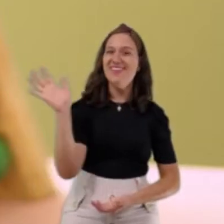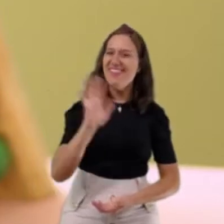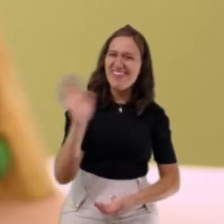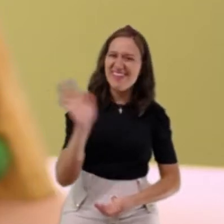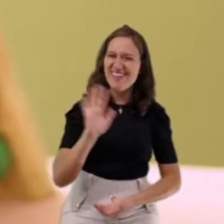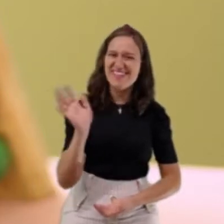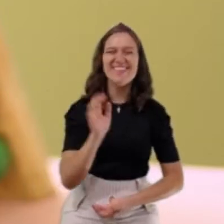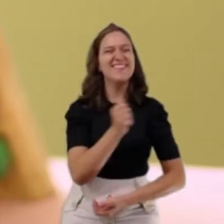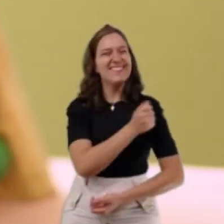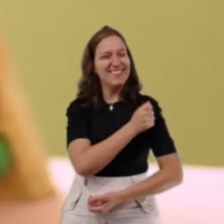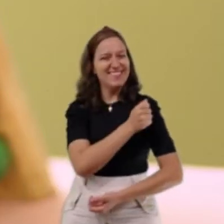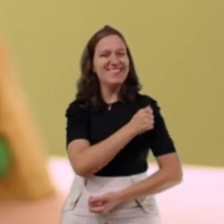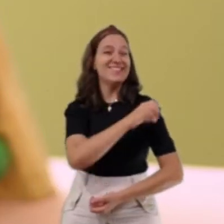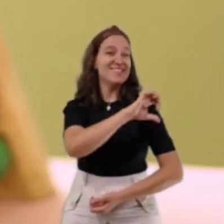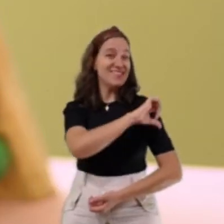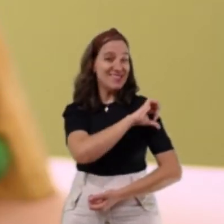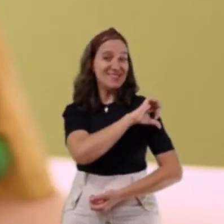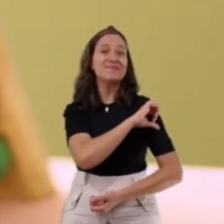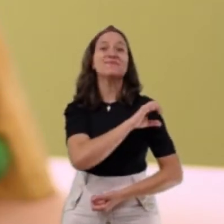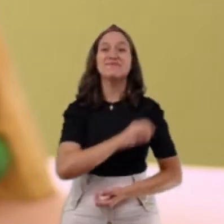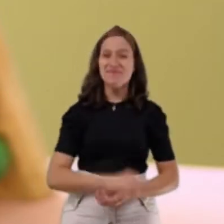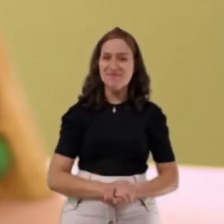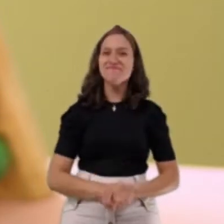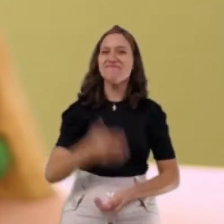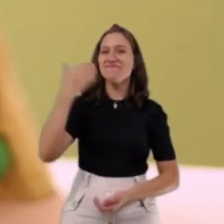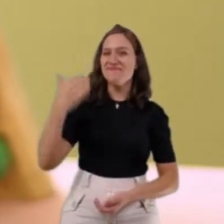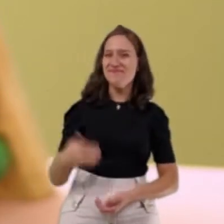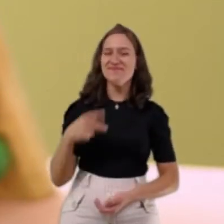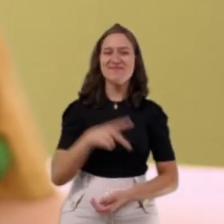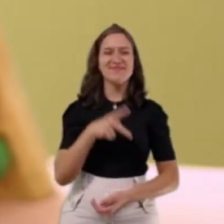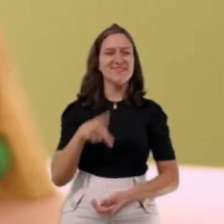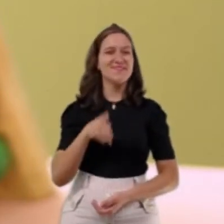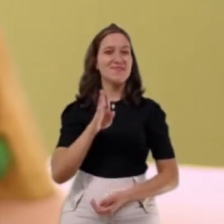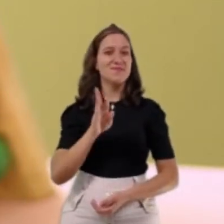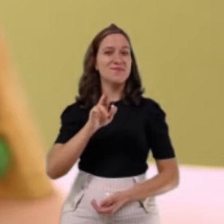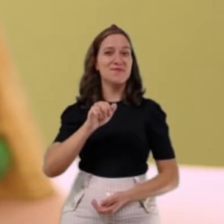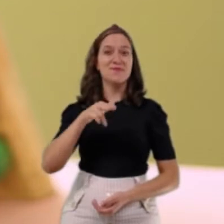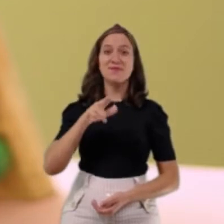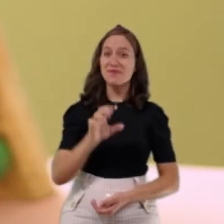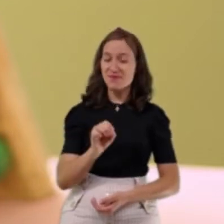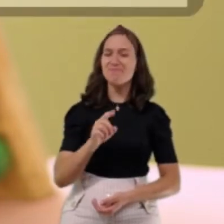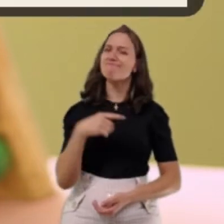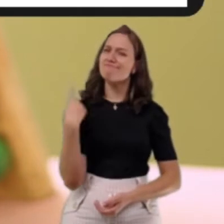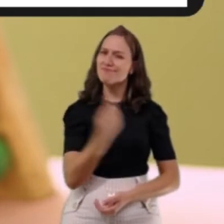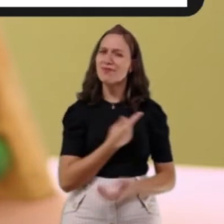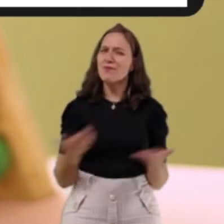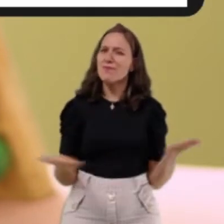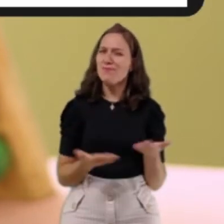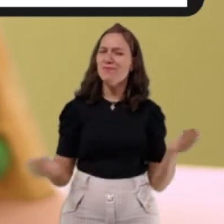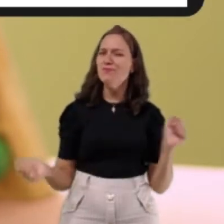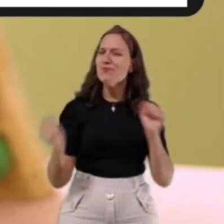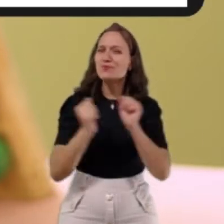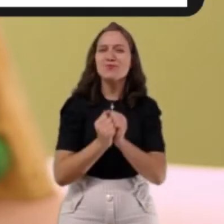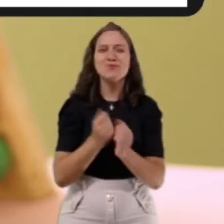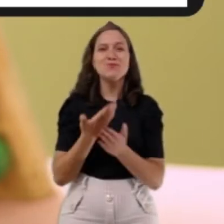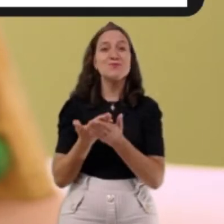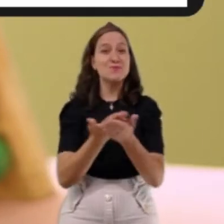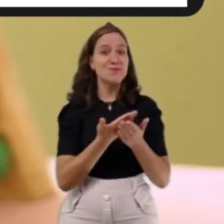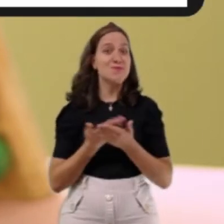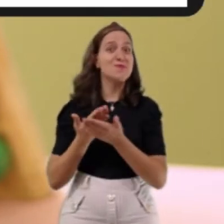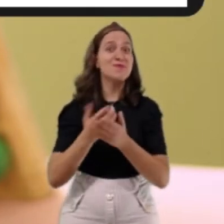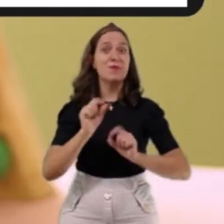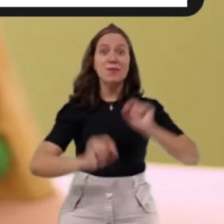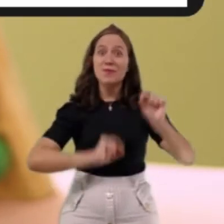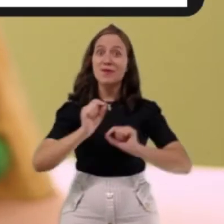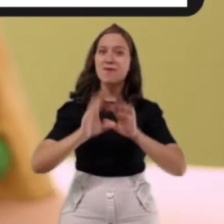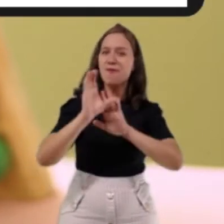Olá estudantes do 9º ano eu sou professor Bruno e juntos nós vamos estudar hoje sobre alguns